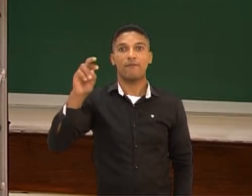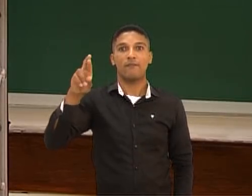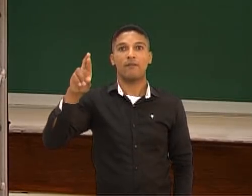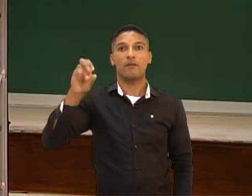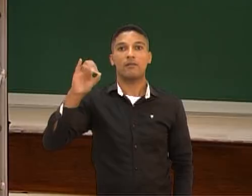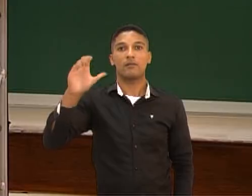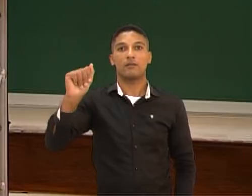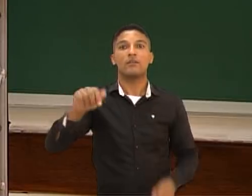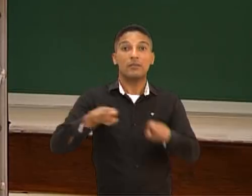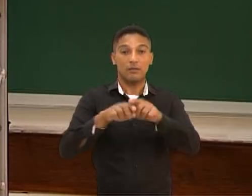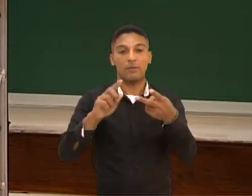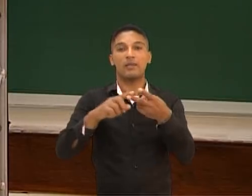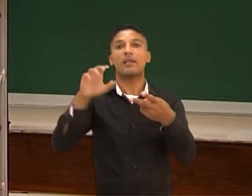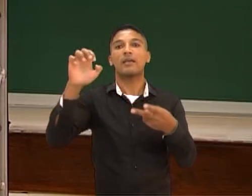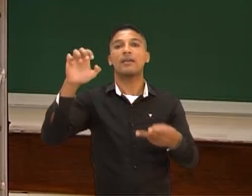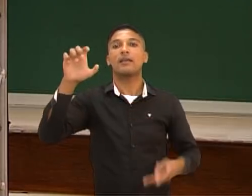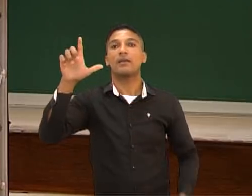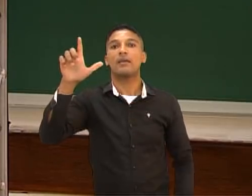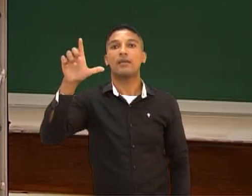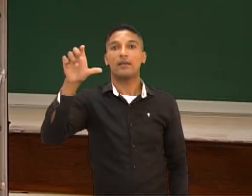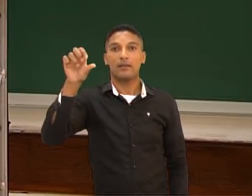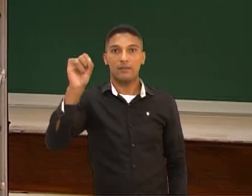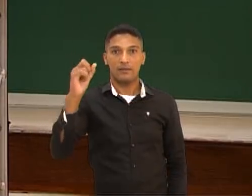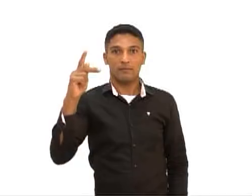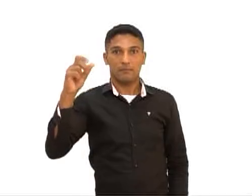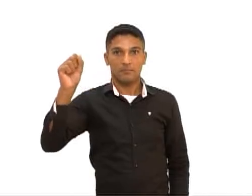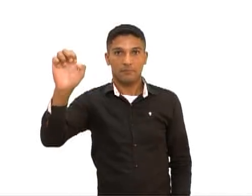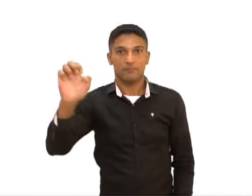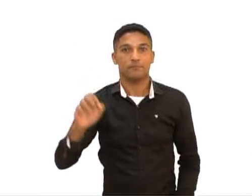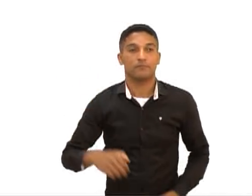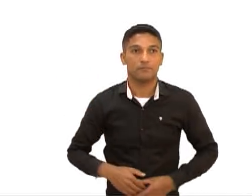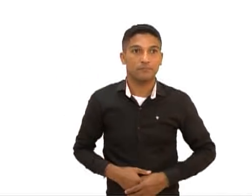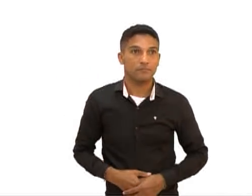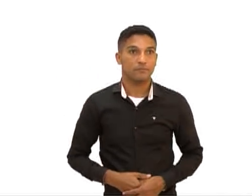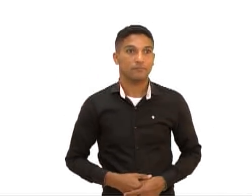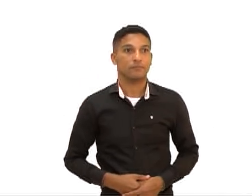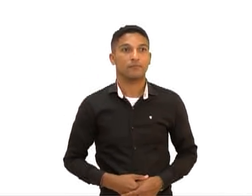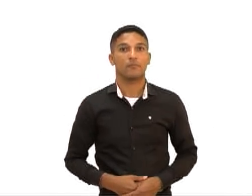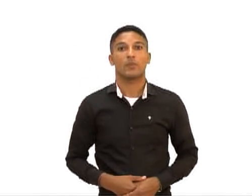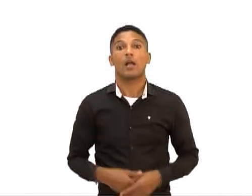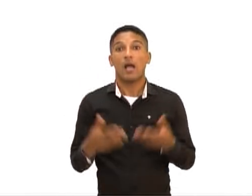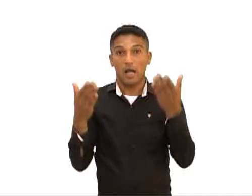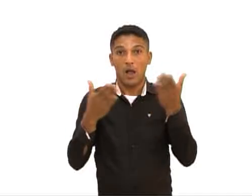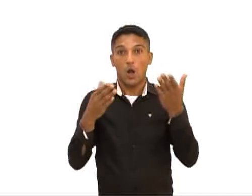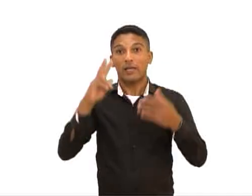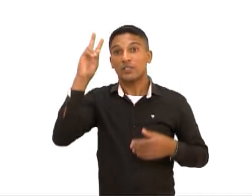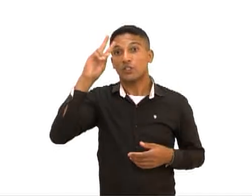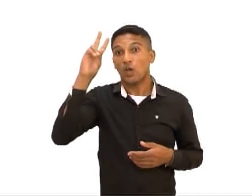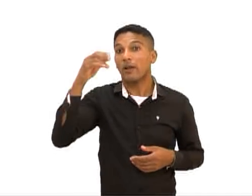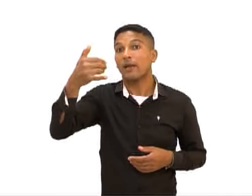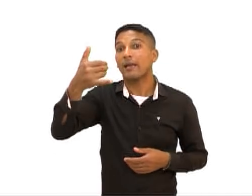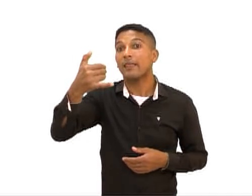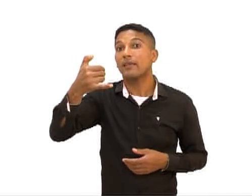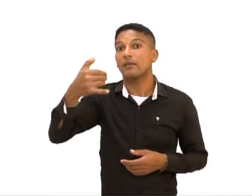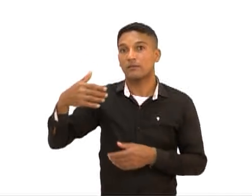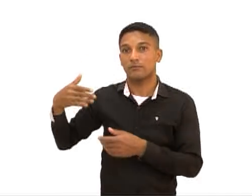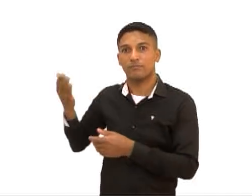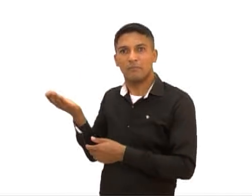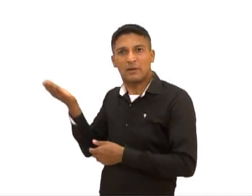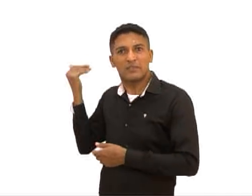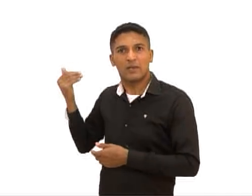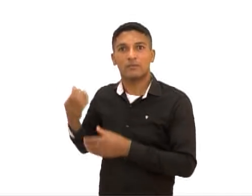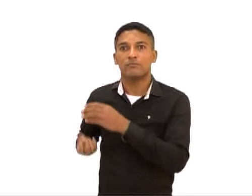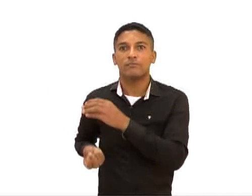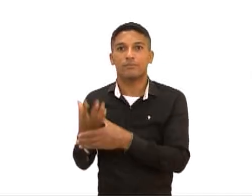continuar as nossas reflexões aqui. Então, vou convidá-los a ler mais esse texto. A história da caneta e sua evolução.